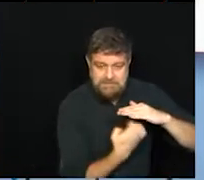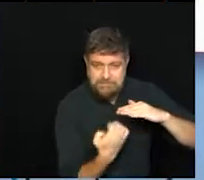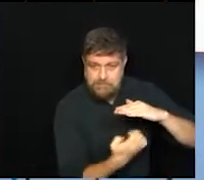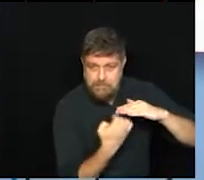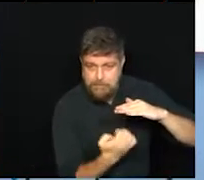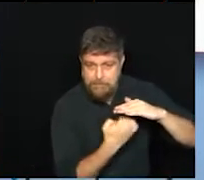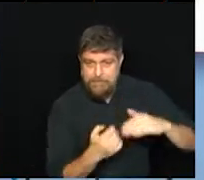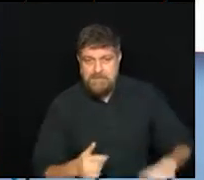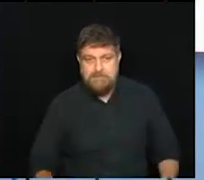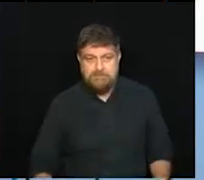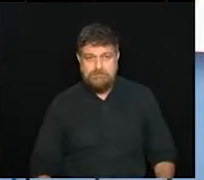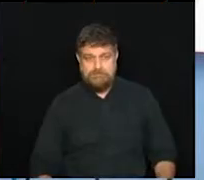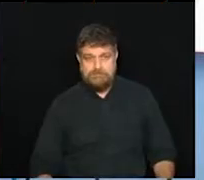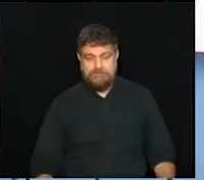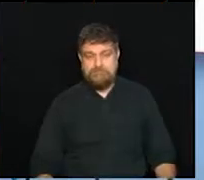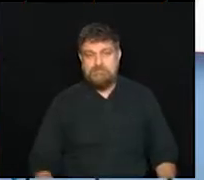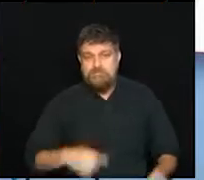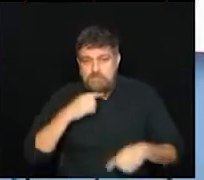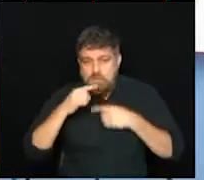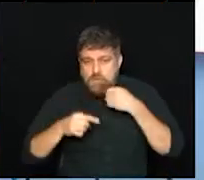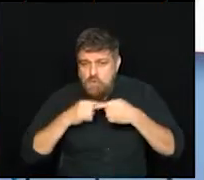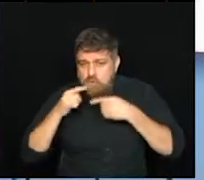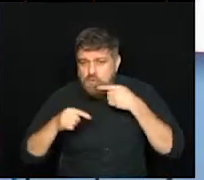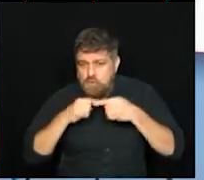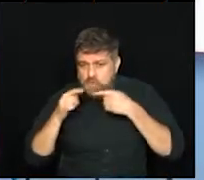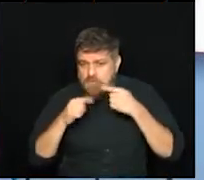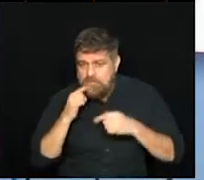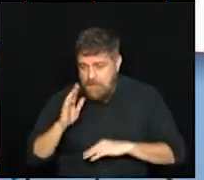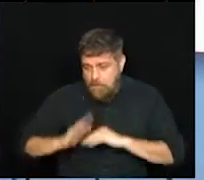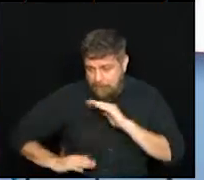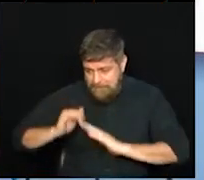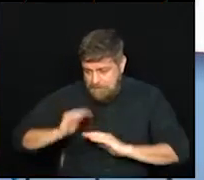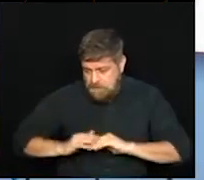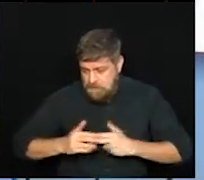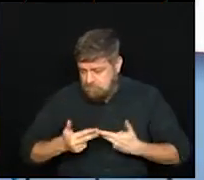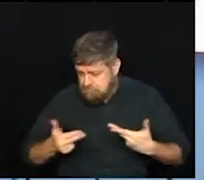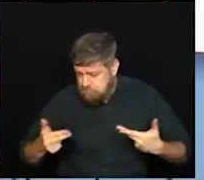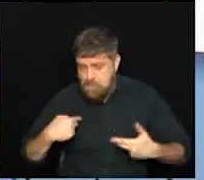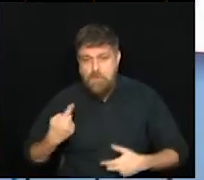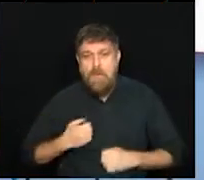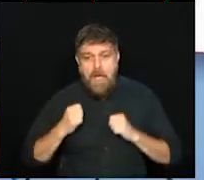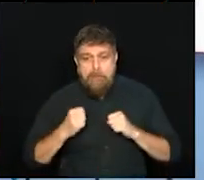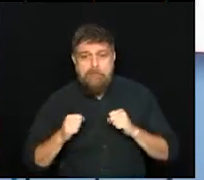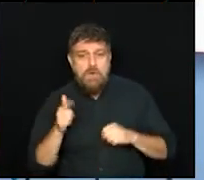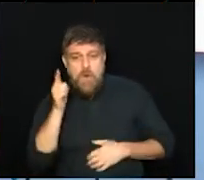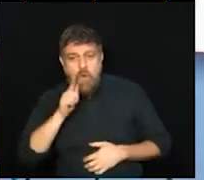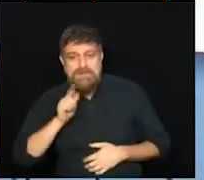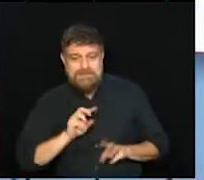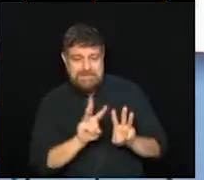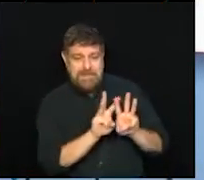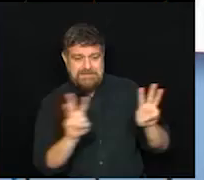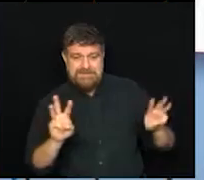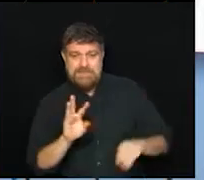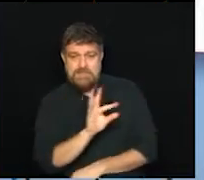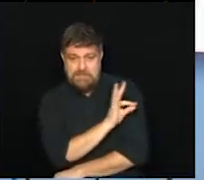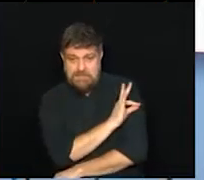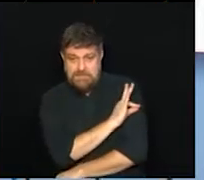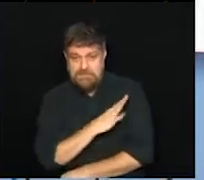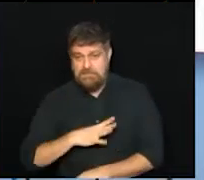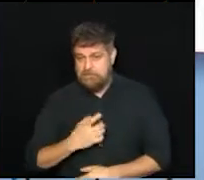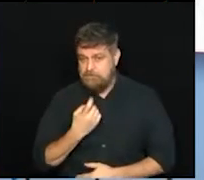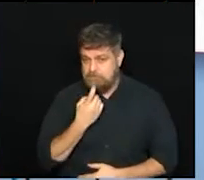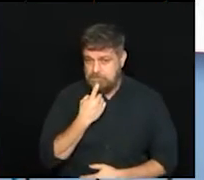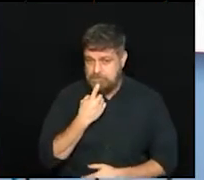casos em andamento. Dúvidas sobre qualquer procedimento pode ser obtido por meio do site da Prefeitura de